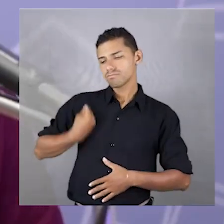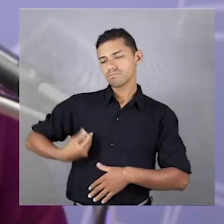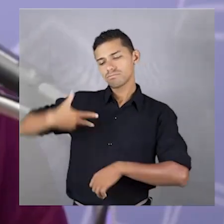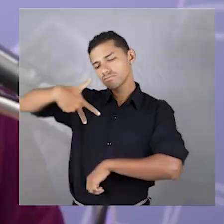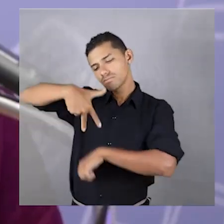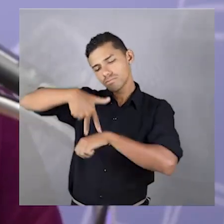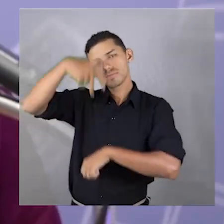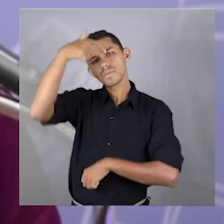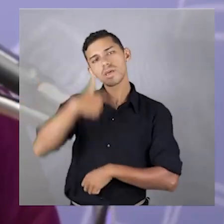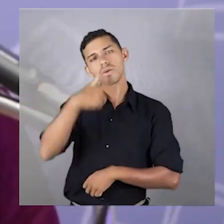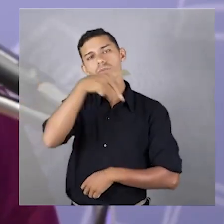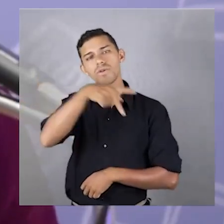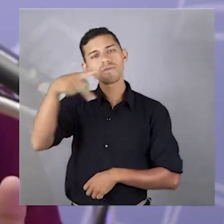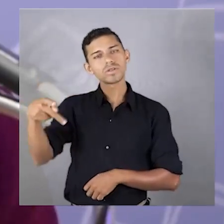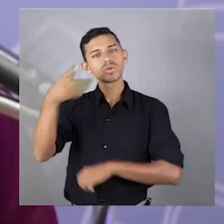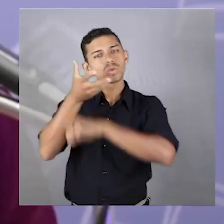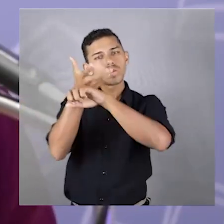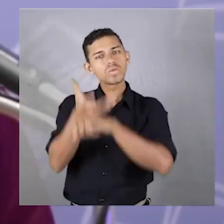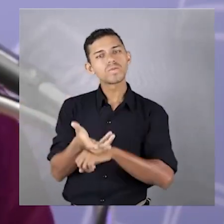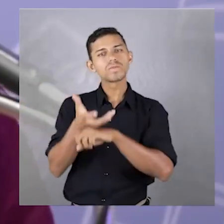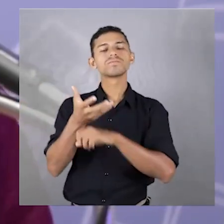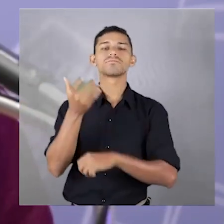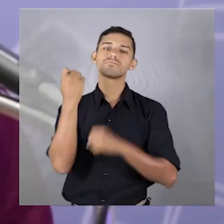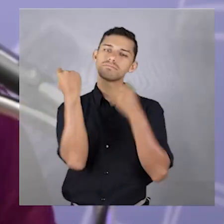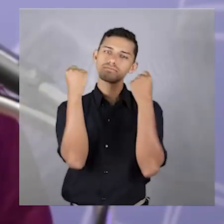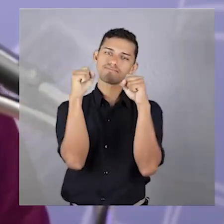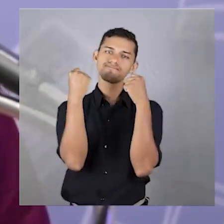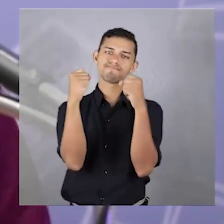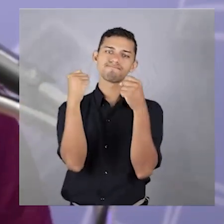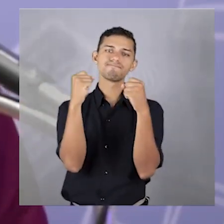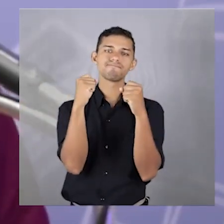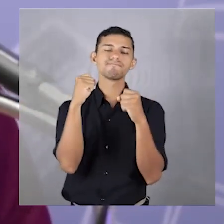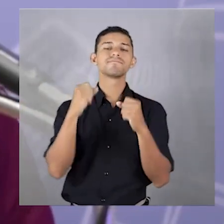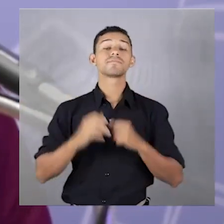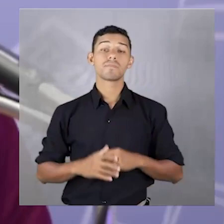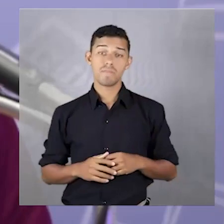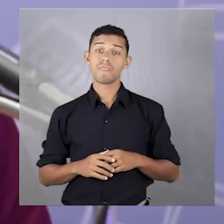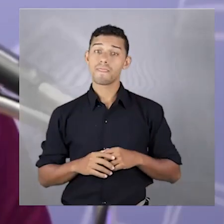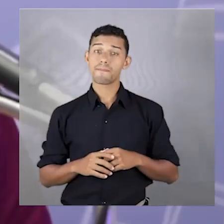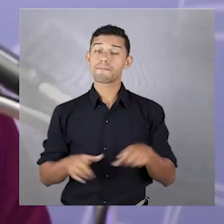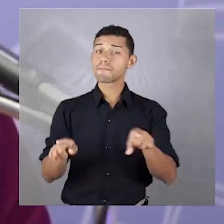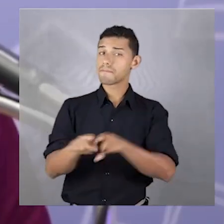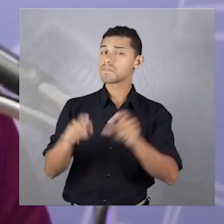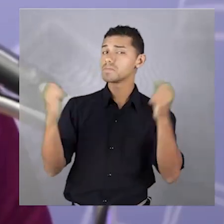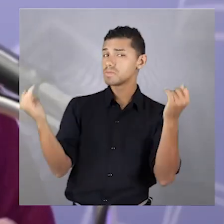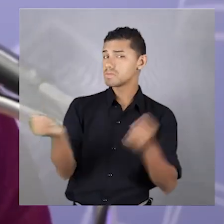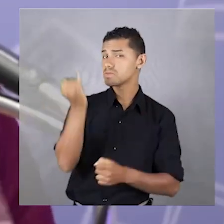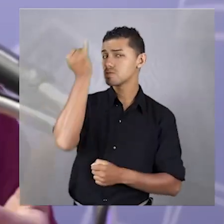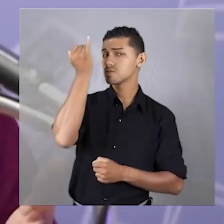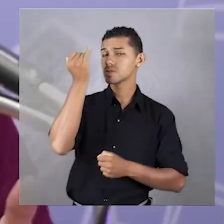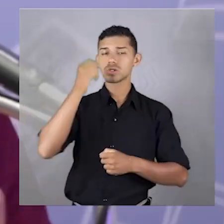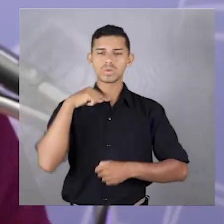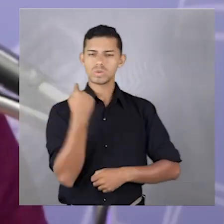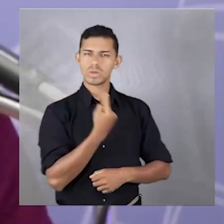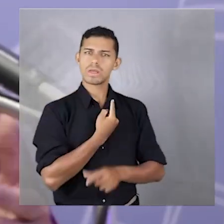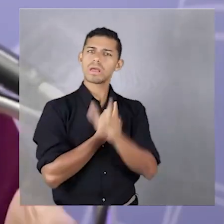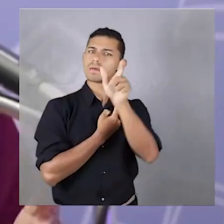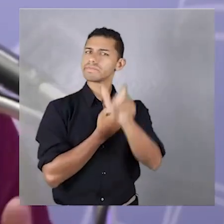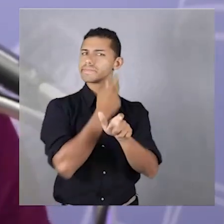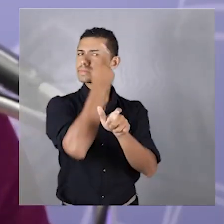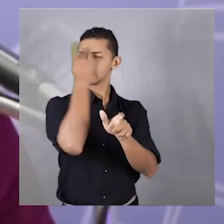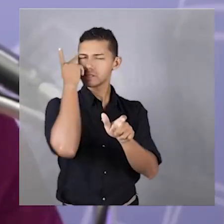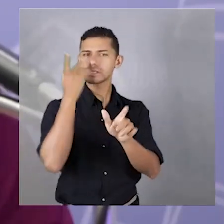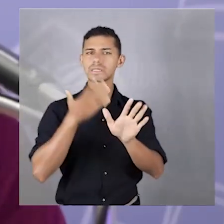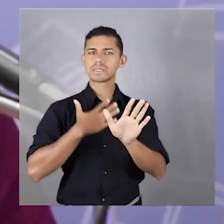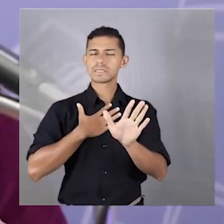enquanto professor de educação física? Mas, inicialmente, é essa necessidade também, né, de você se restabelecer, revigorar